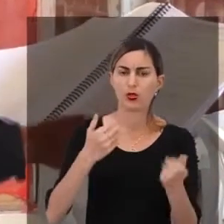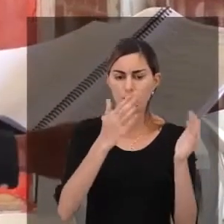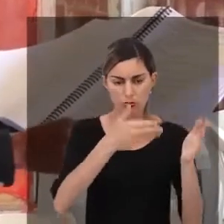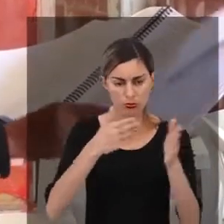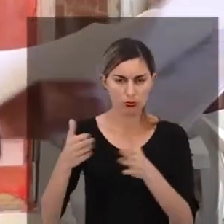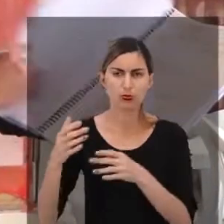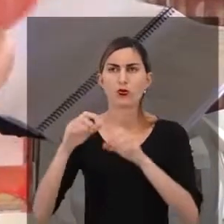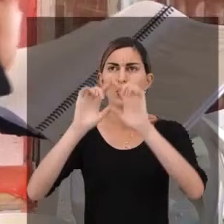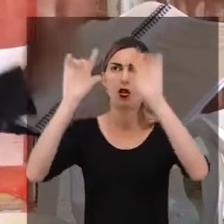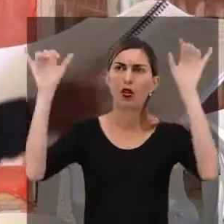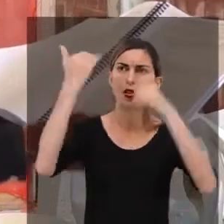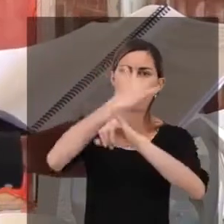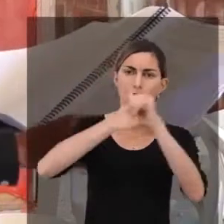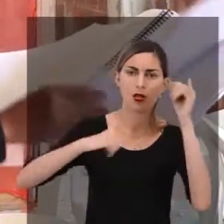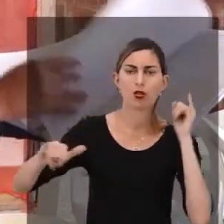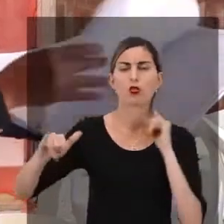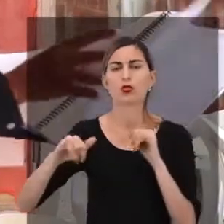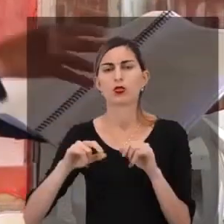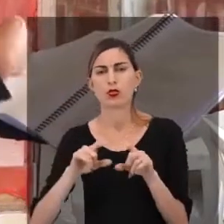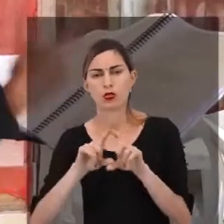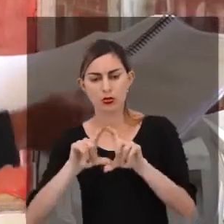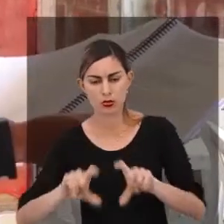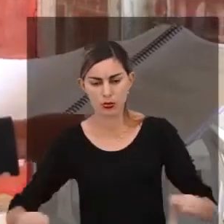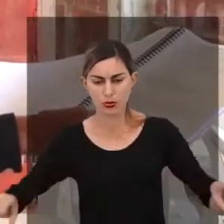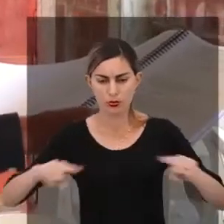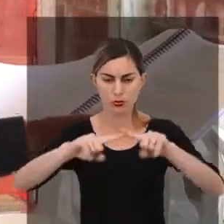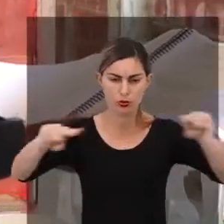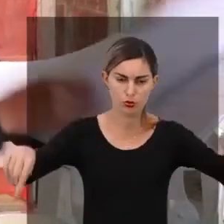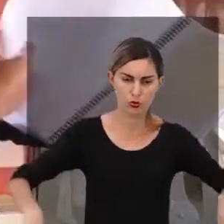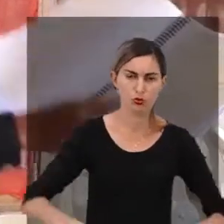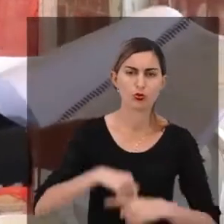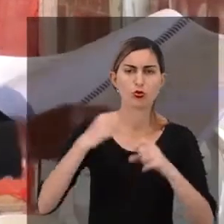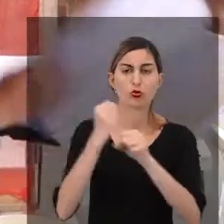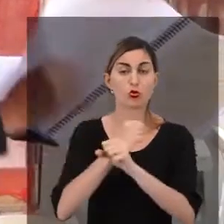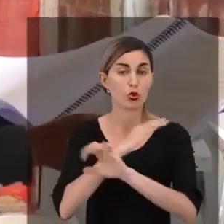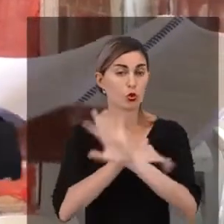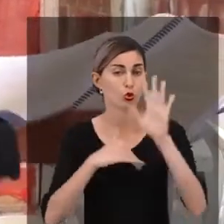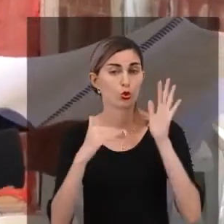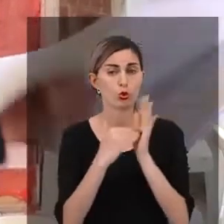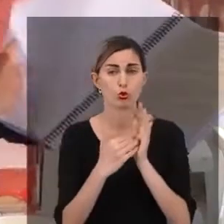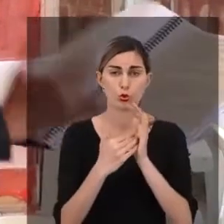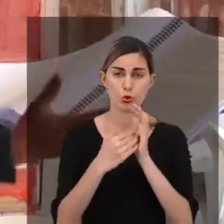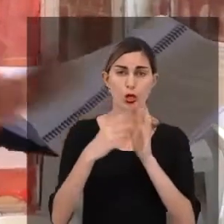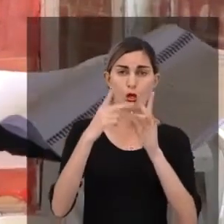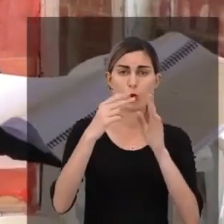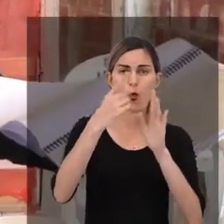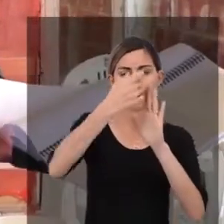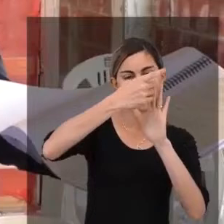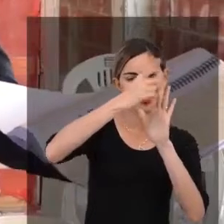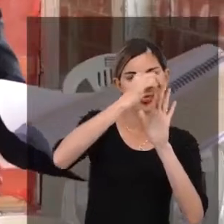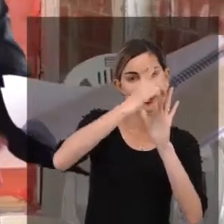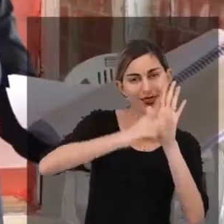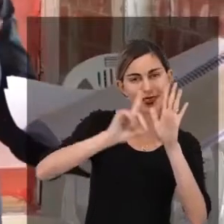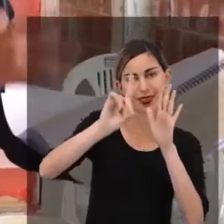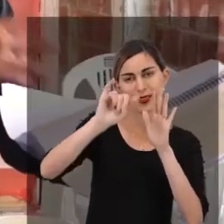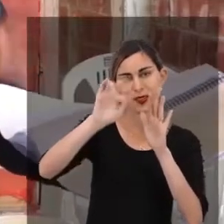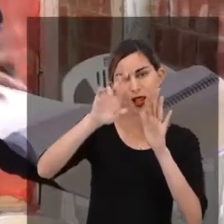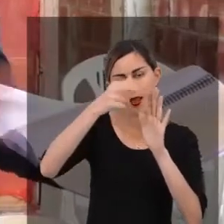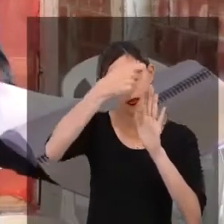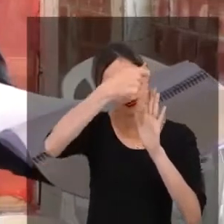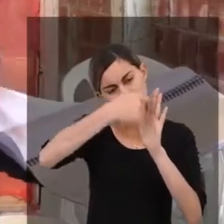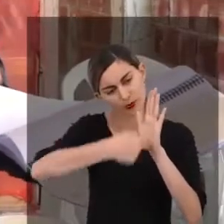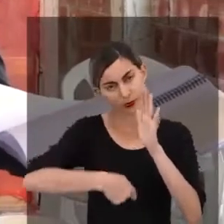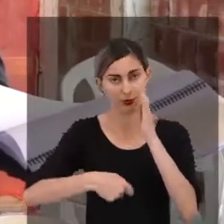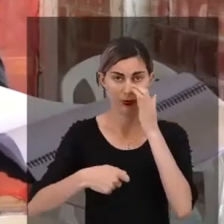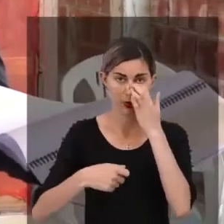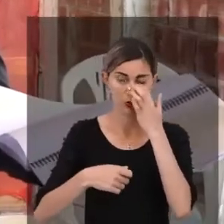obra, etapas de obra, instalações elétricas, instalações do canteiro, tudo aqui. Isso aqui é um diário do técnico de segurança, não só do